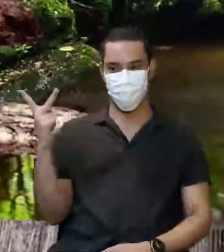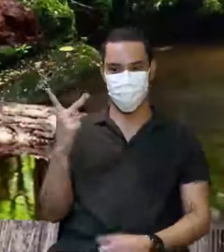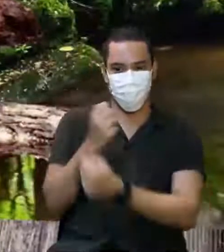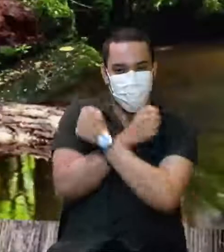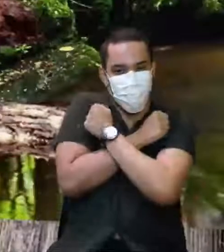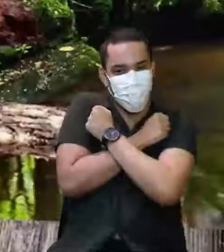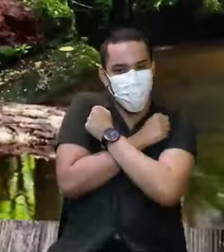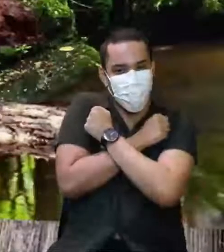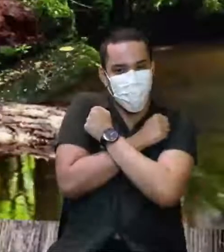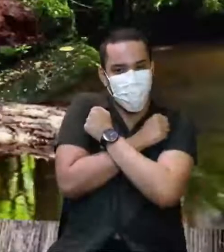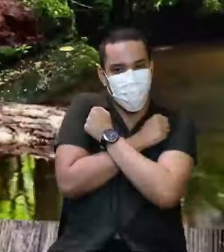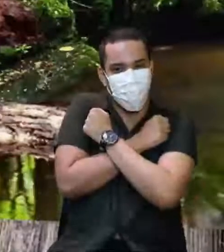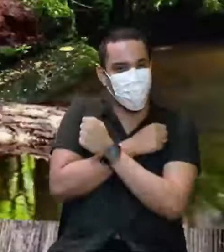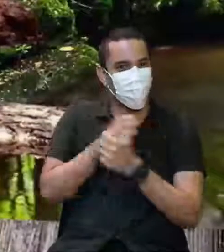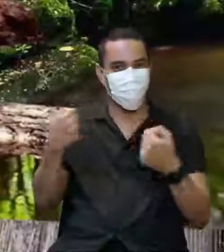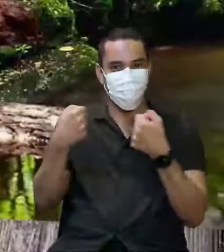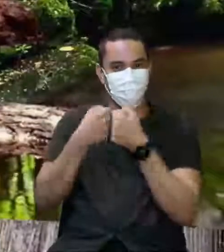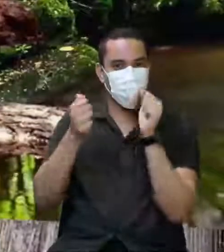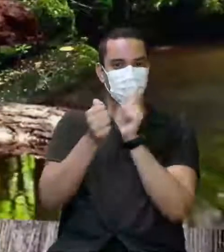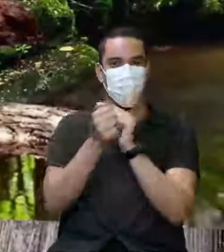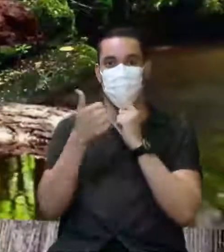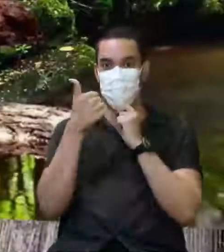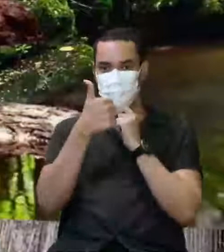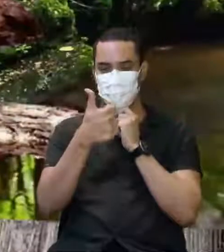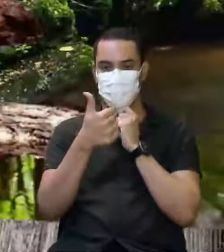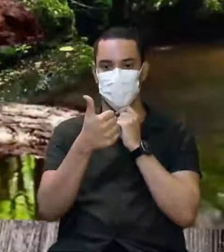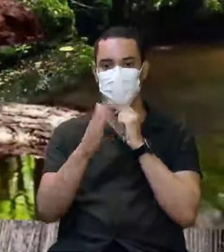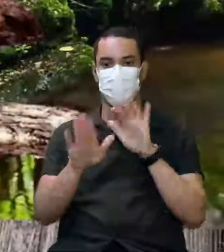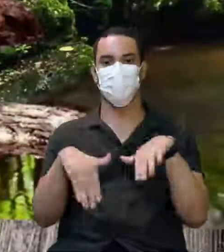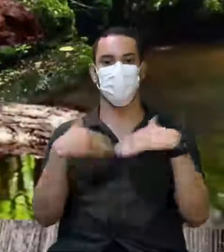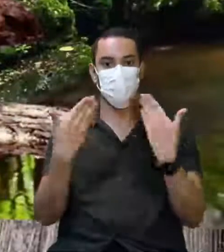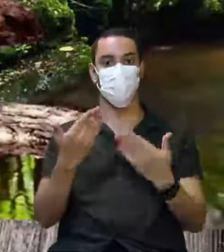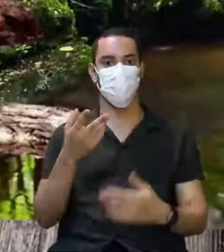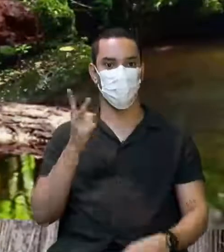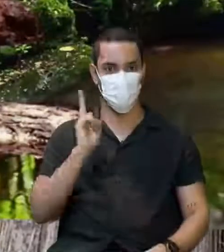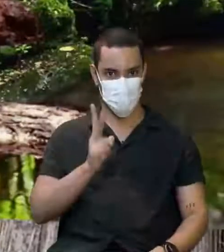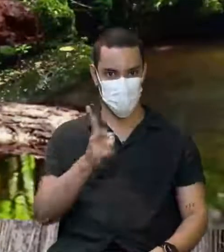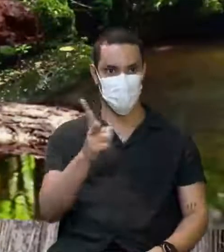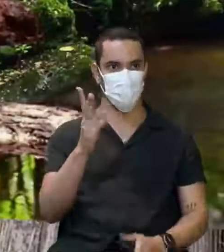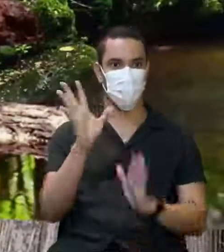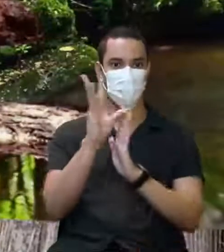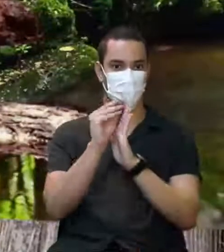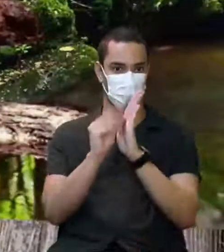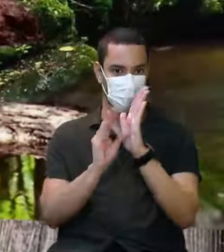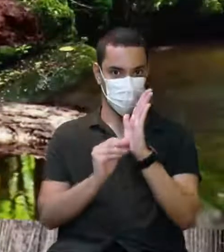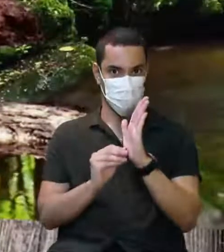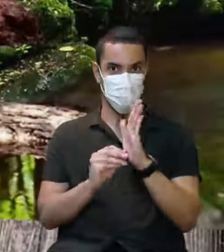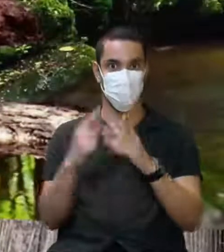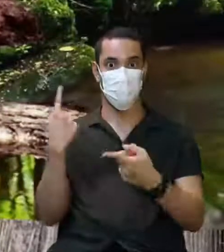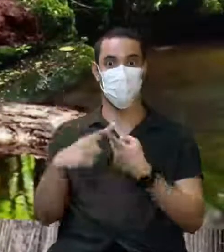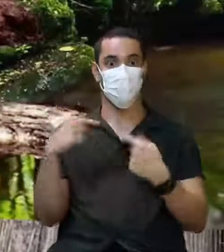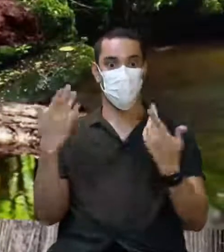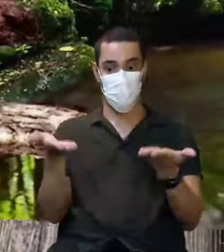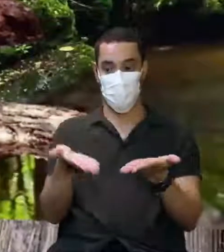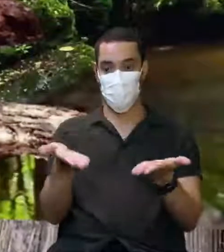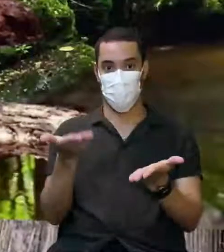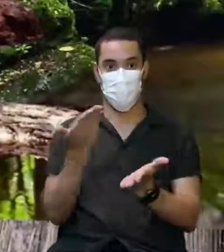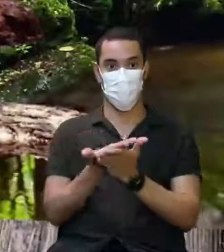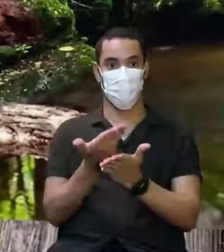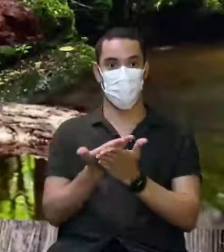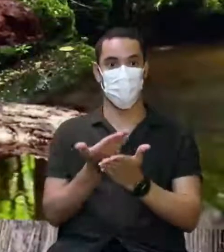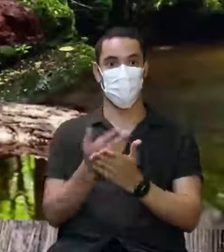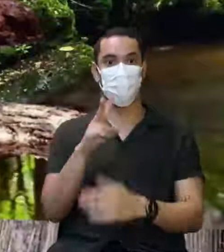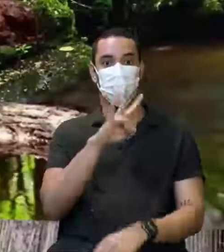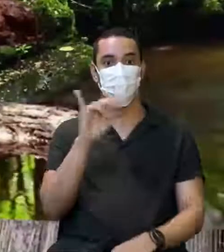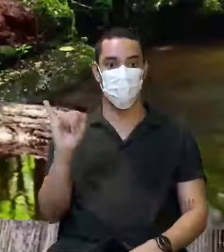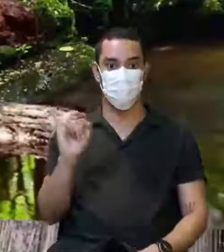Vitor. Mas, rapaz, estamos juntos. Galera, vamos avançar um pouquinho? Vamos. Nessa aula, na verdade, a